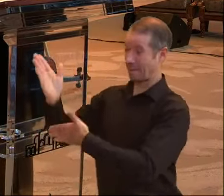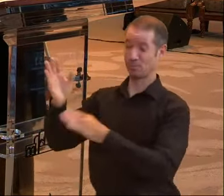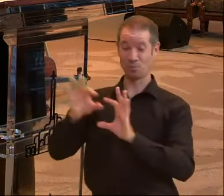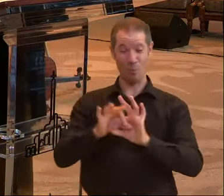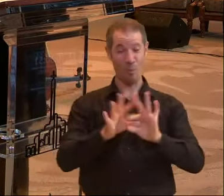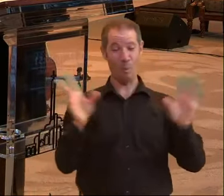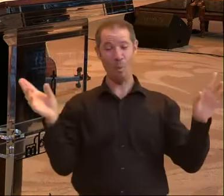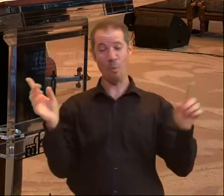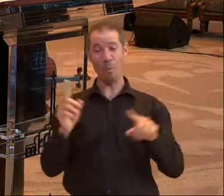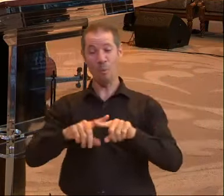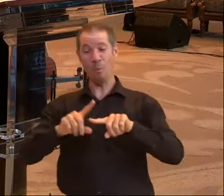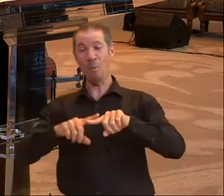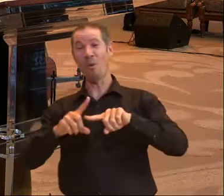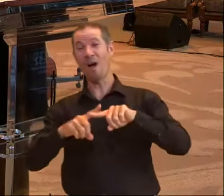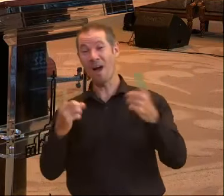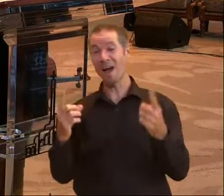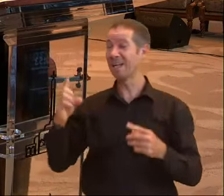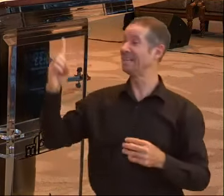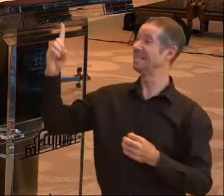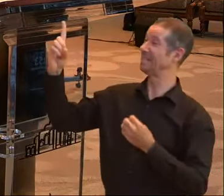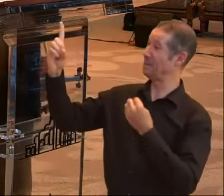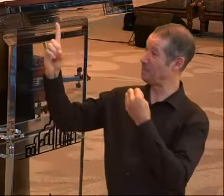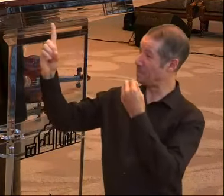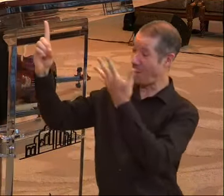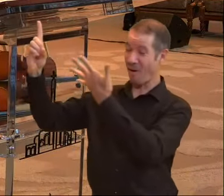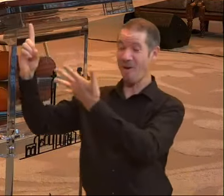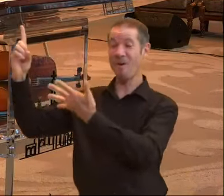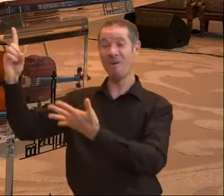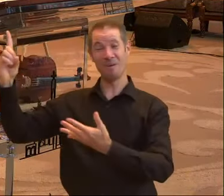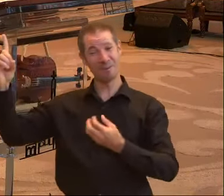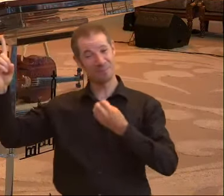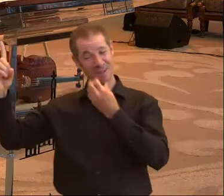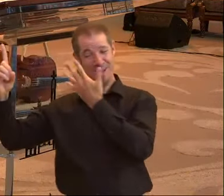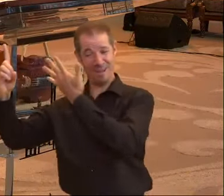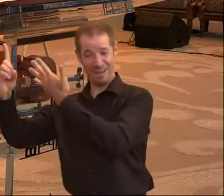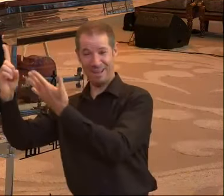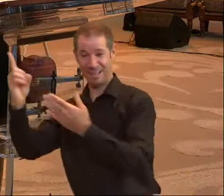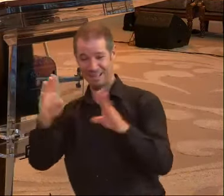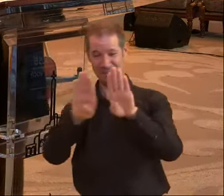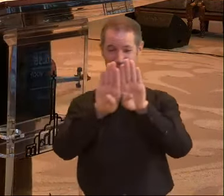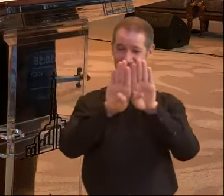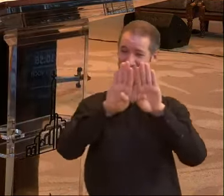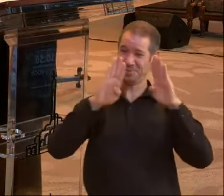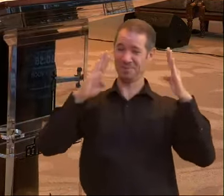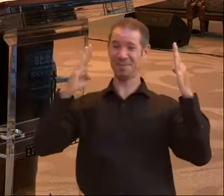Por quê? Deus é tão bom. Deus é tão bom, pois